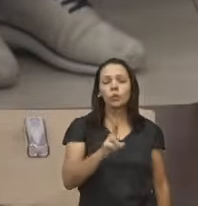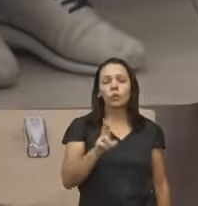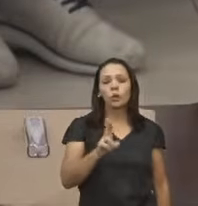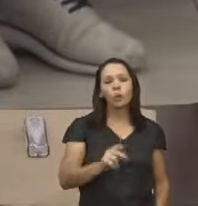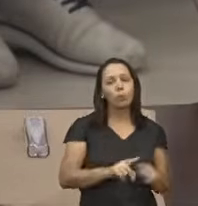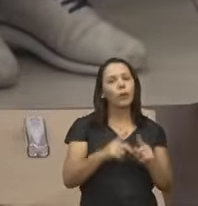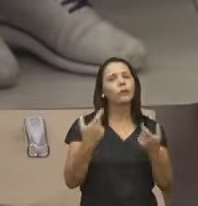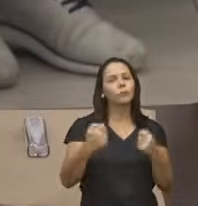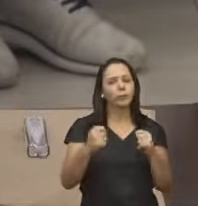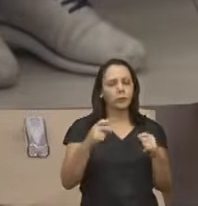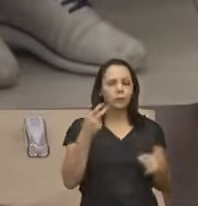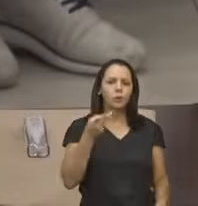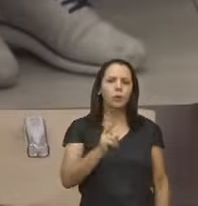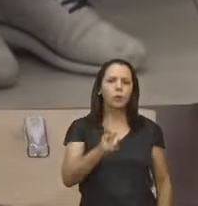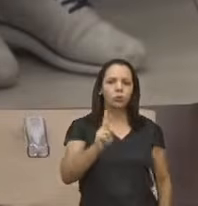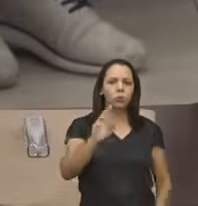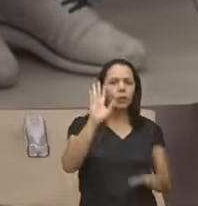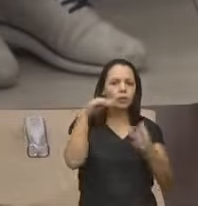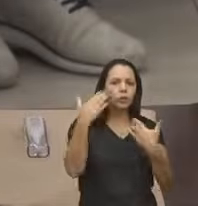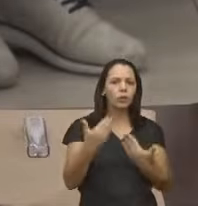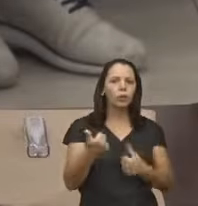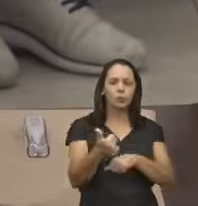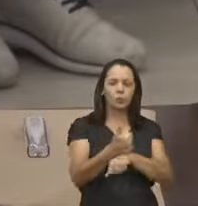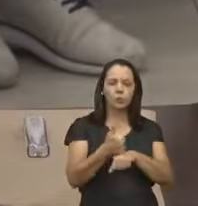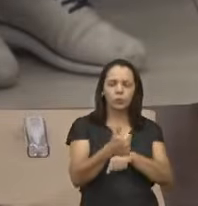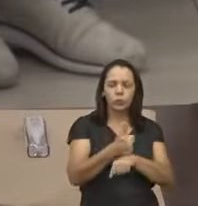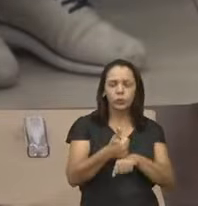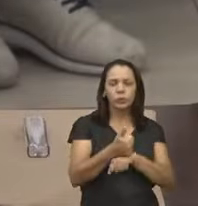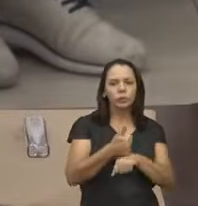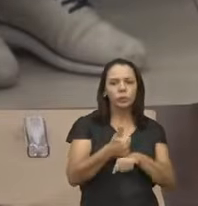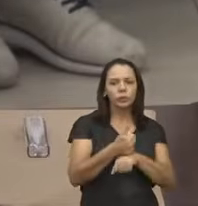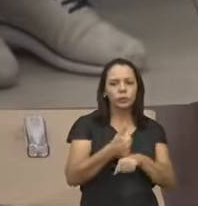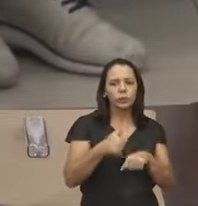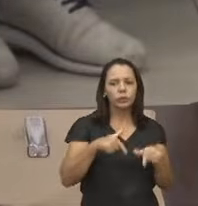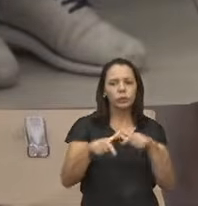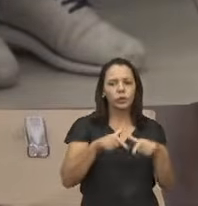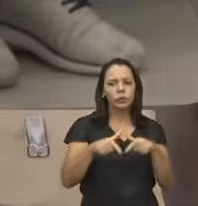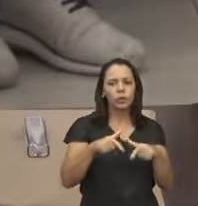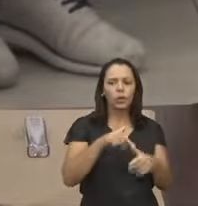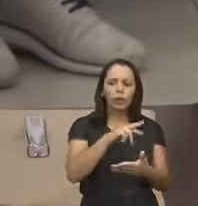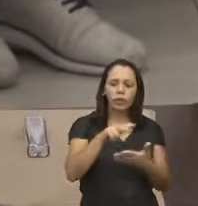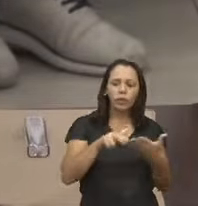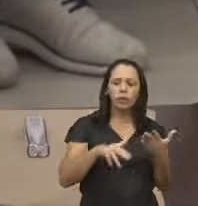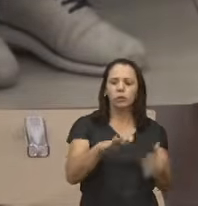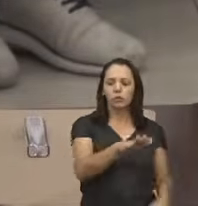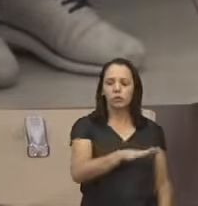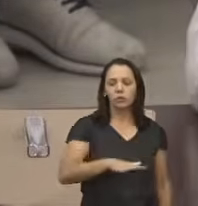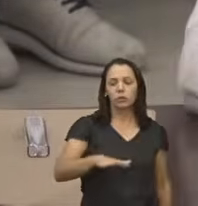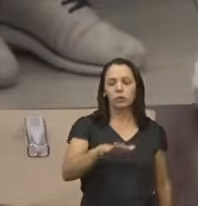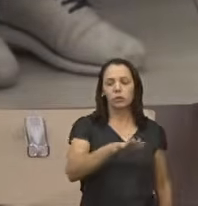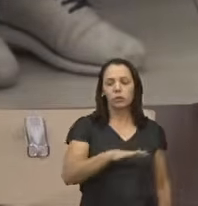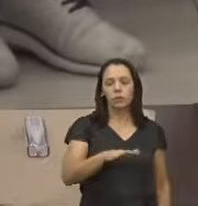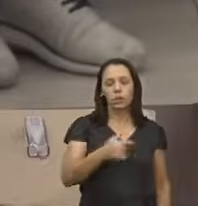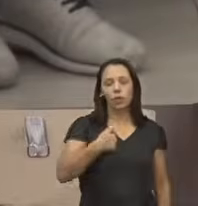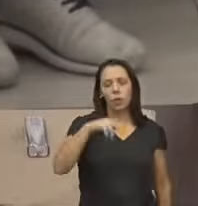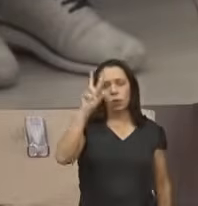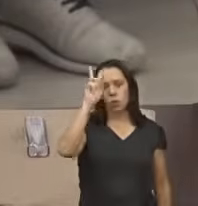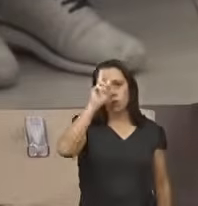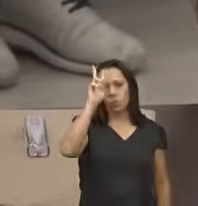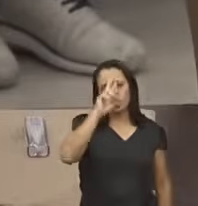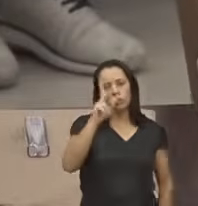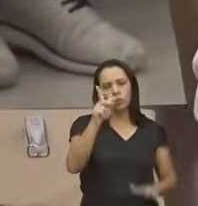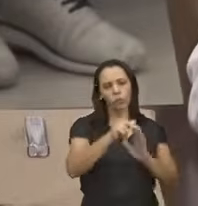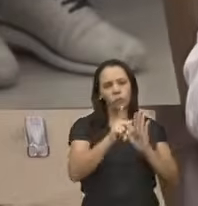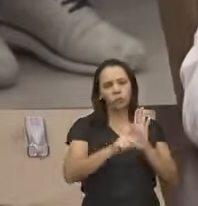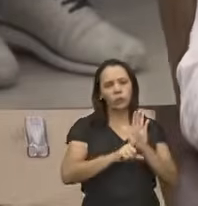de reconhecer os profissionais, não é, que atuam em diversos segmentos da nossa sociedade. Eu me lembro até um